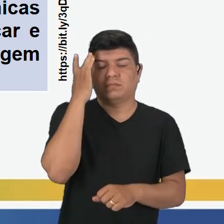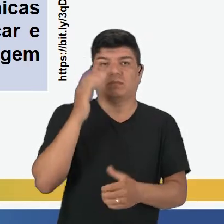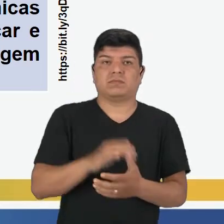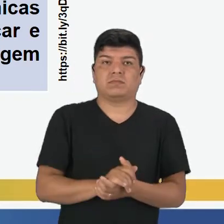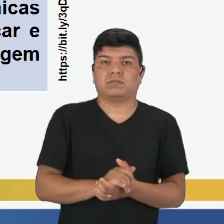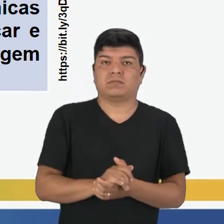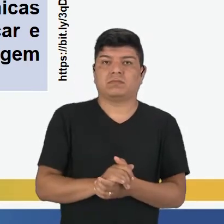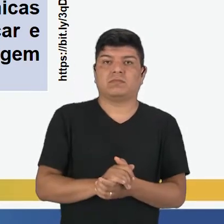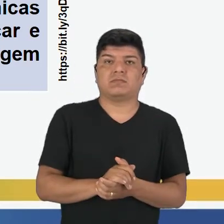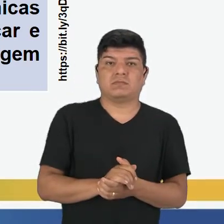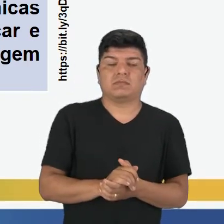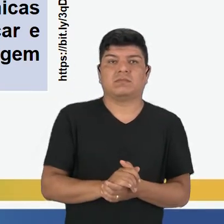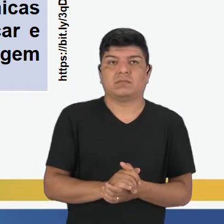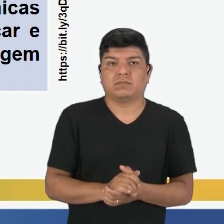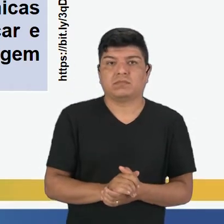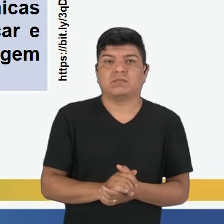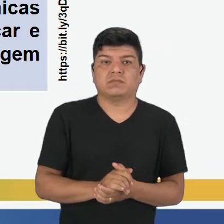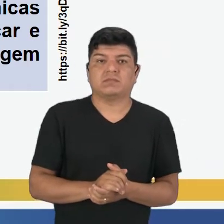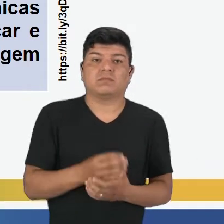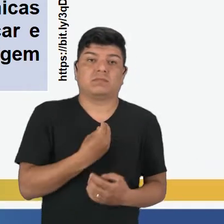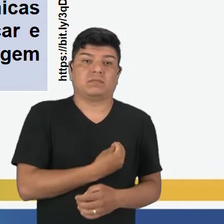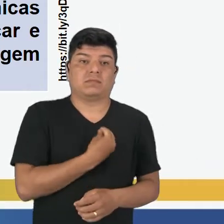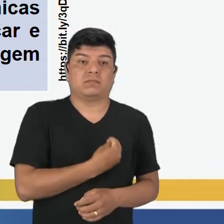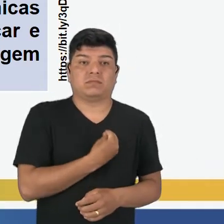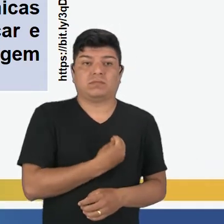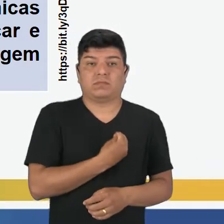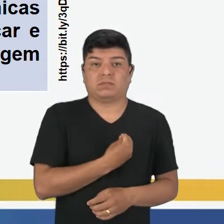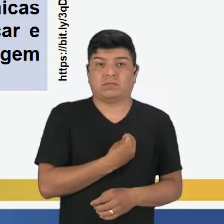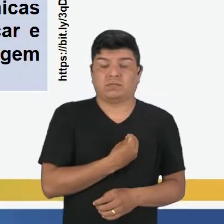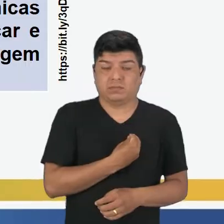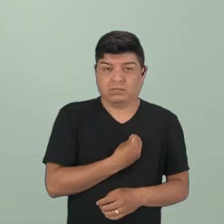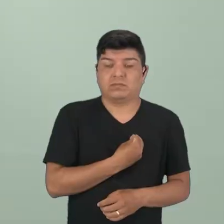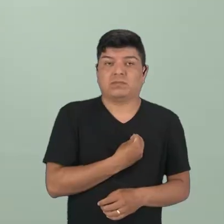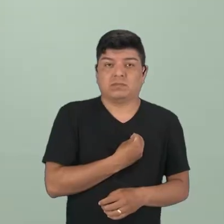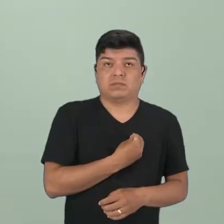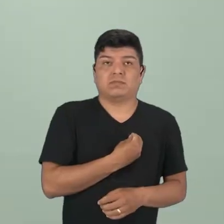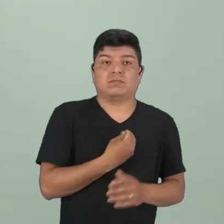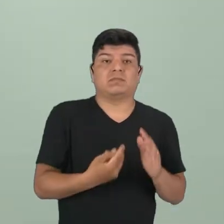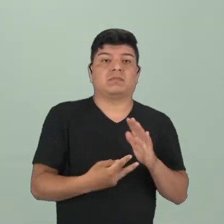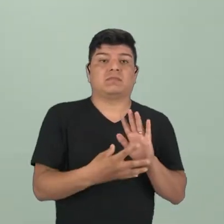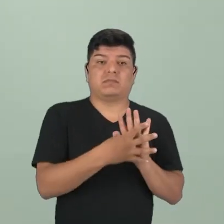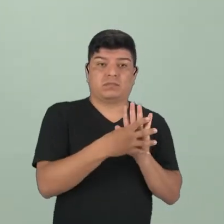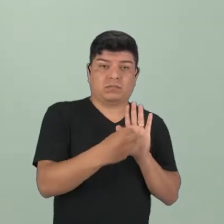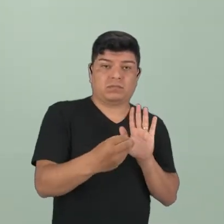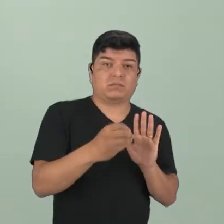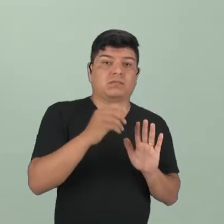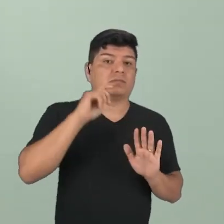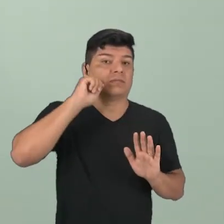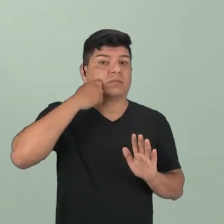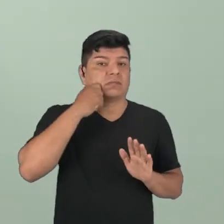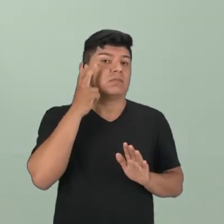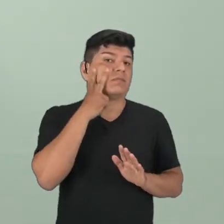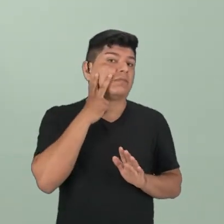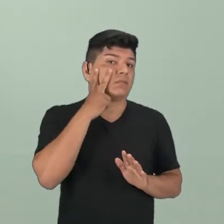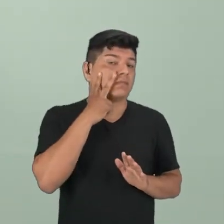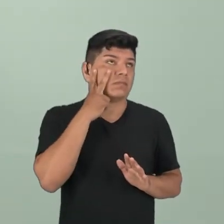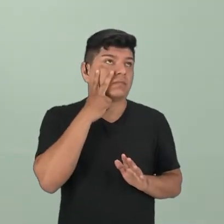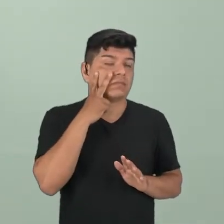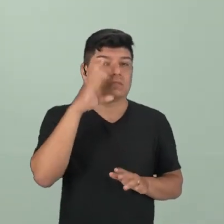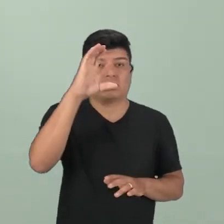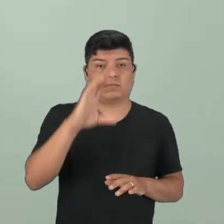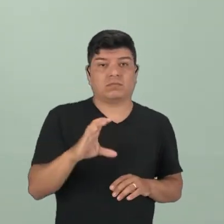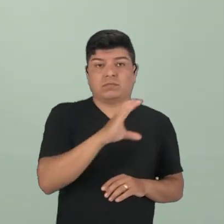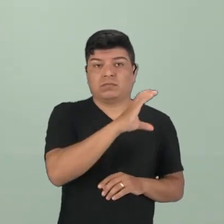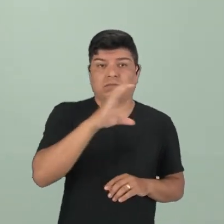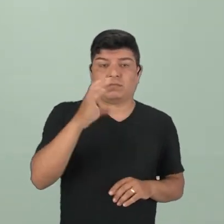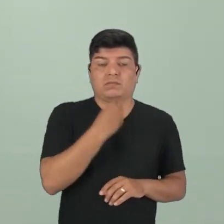no catolicismo participa da Eucaristia, simbolizada no pão e no vinho, para o católico